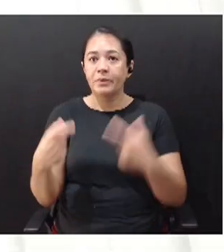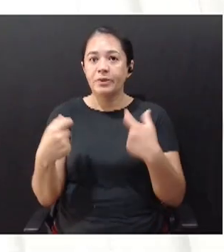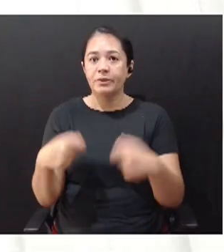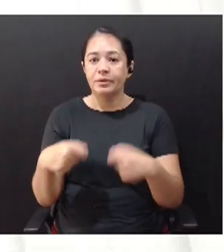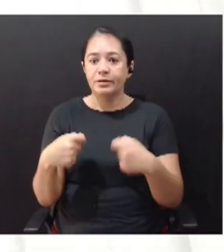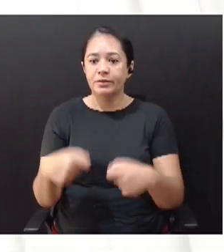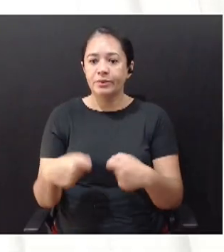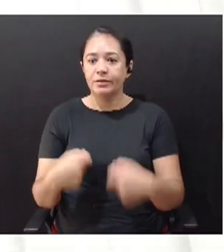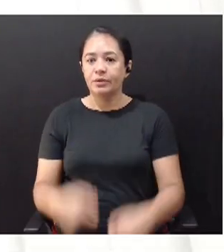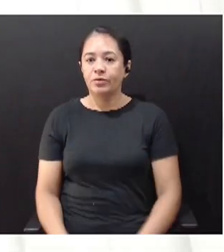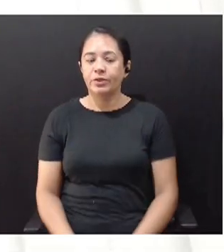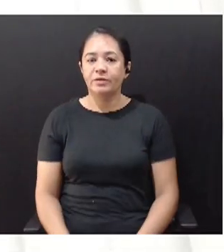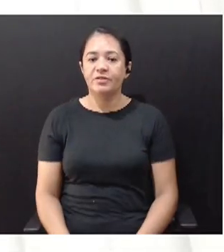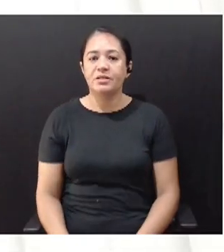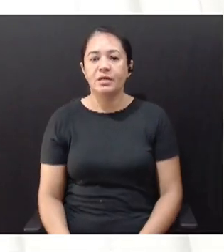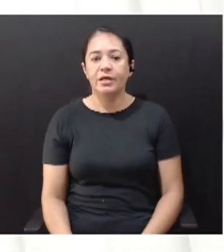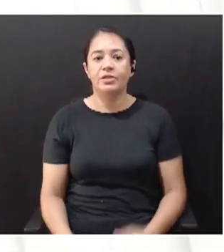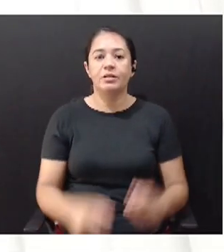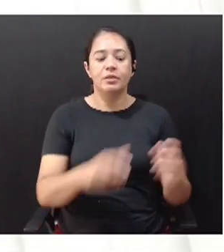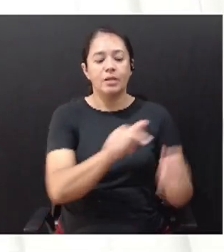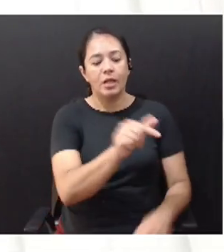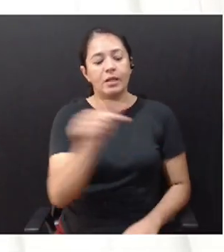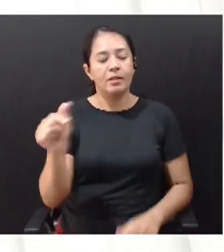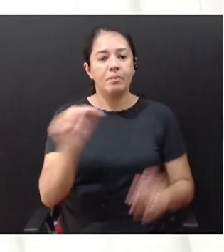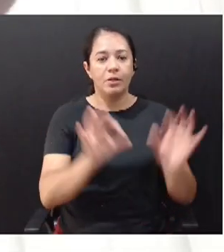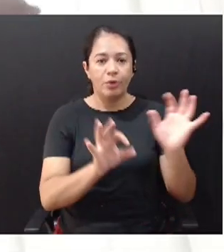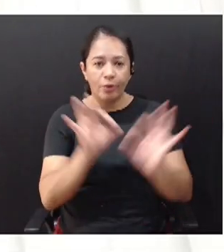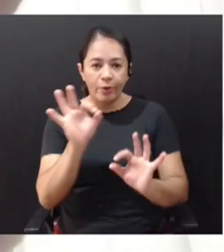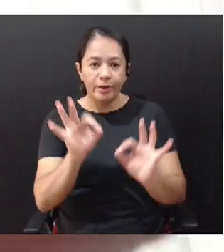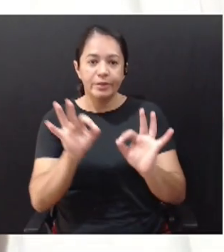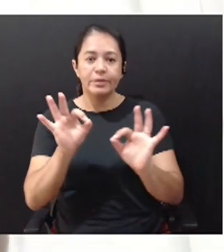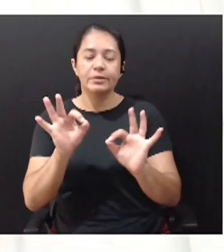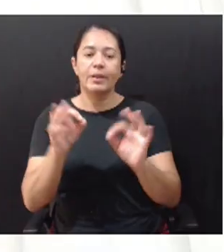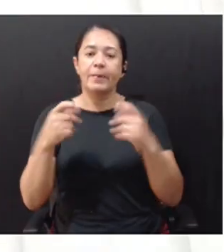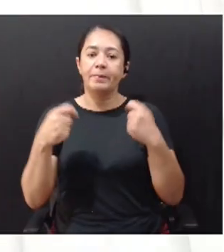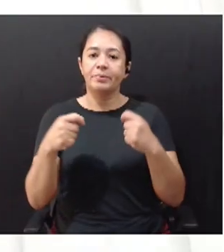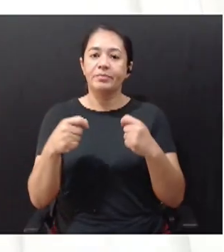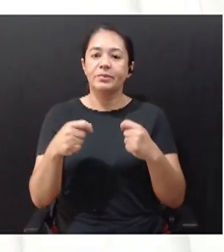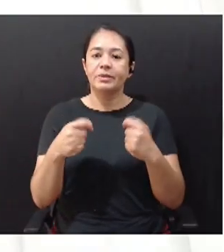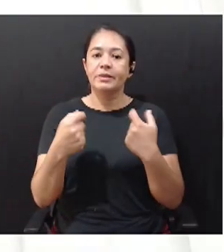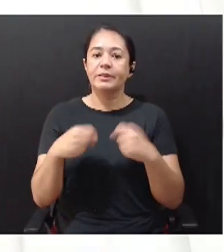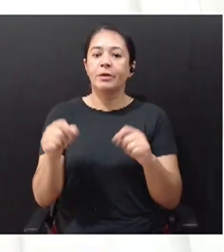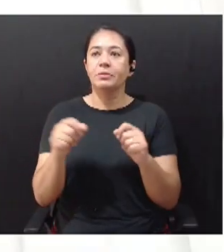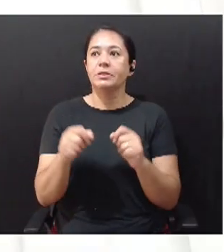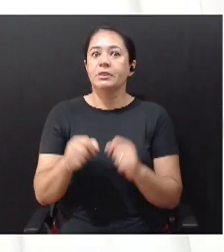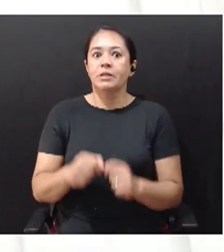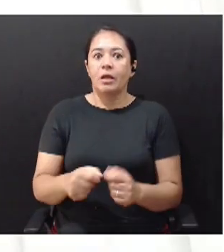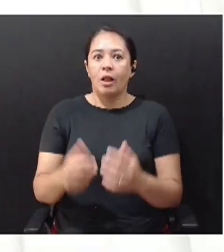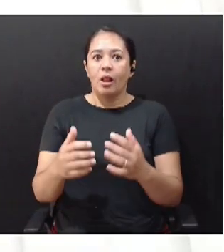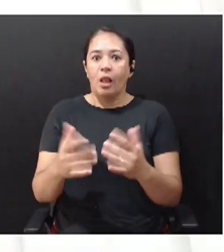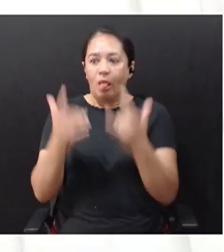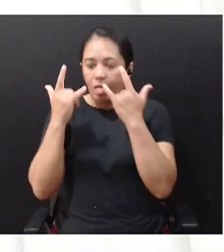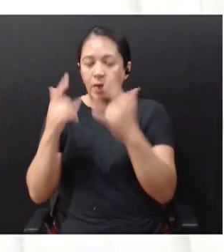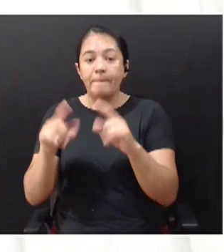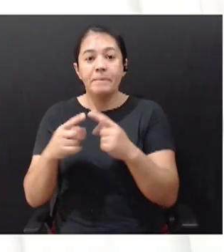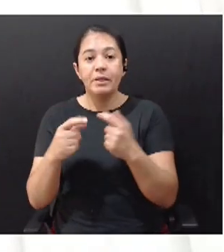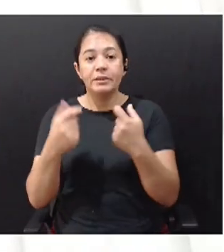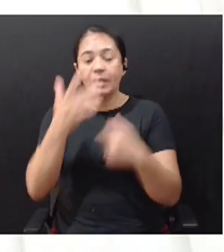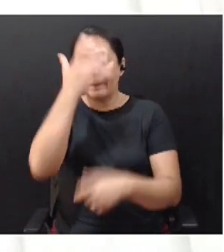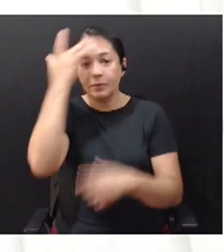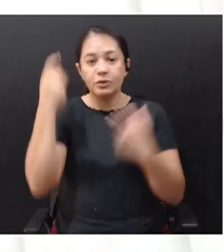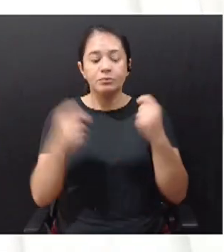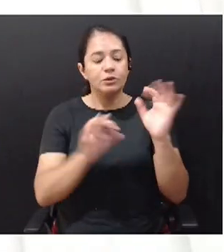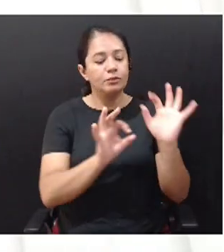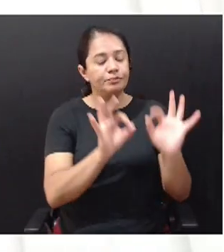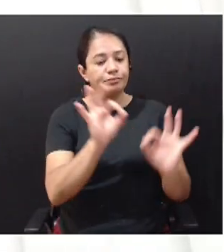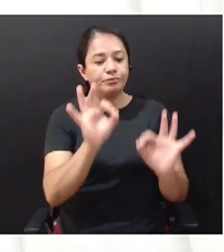organizar a semana, quanto não é uma coisa obsessiva, mas a pessoa precisa organizar o final